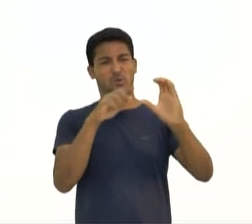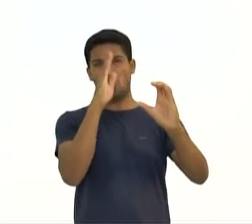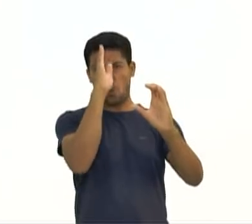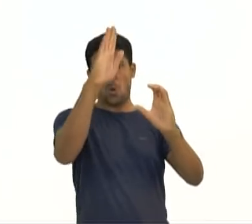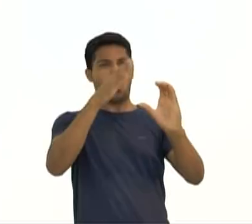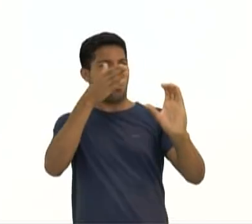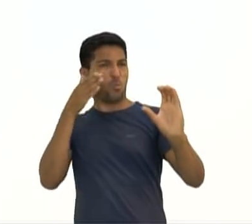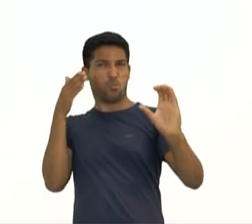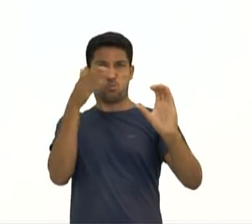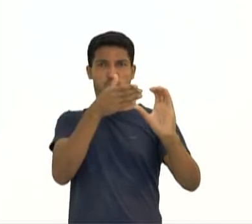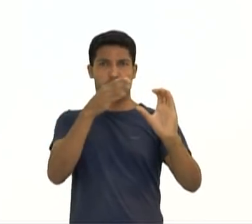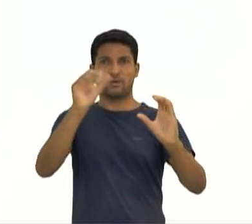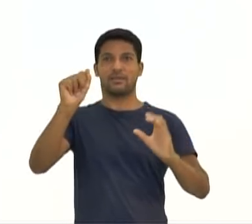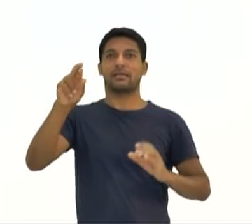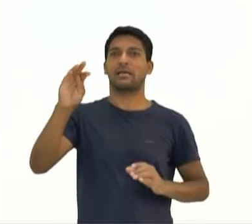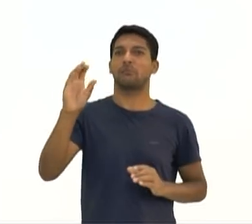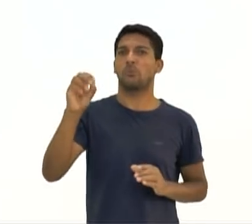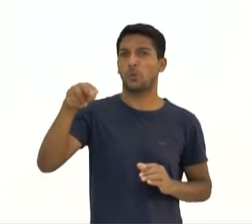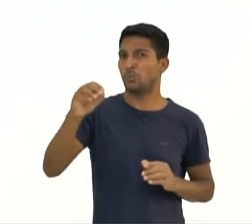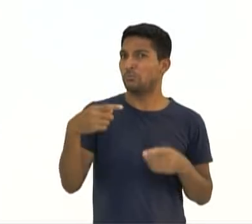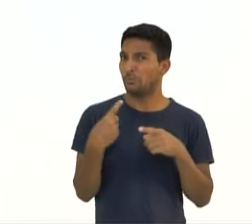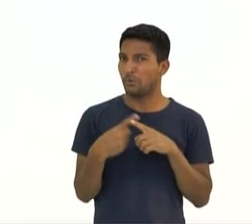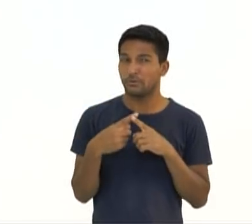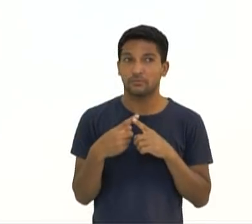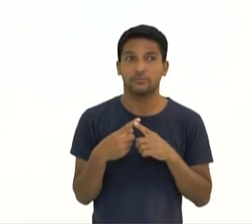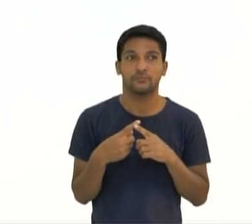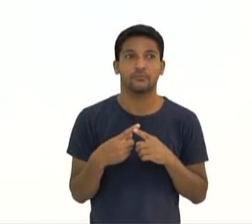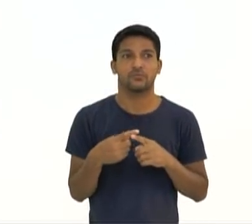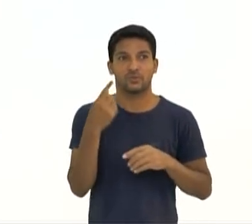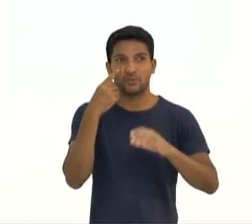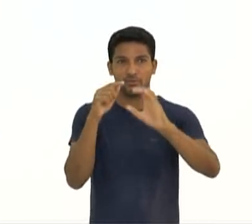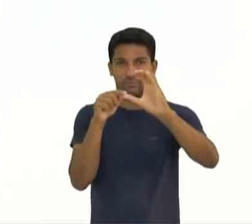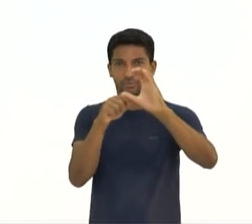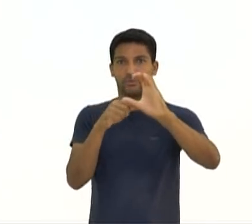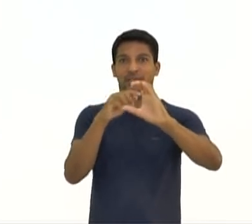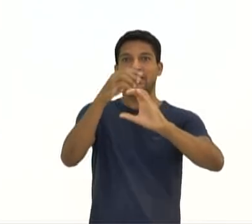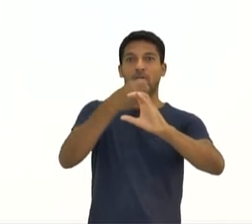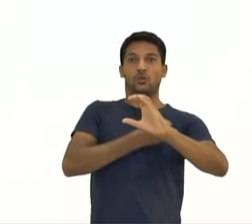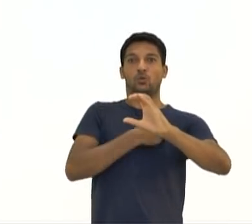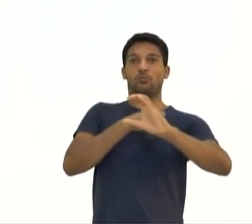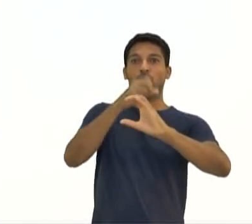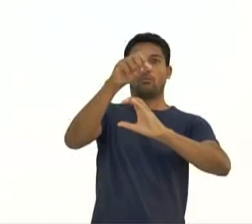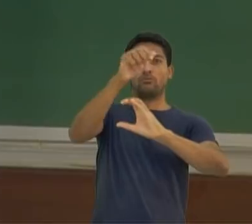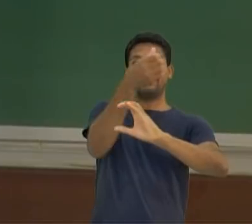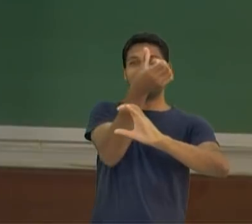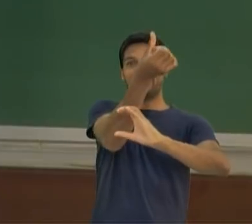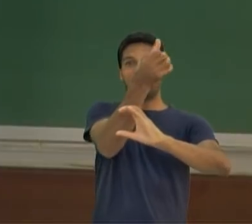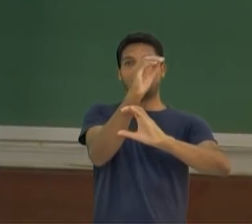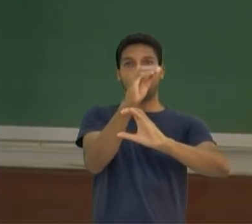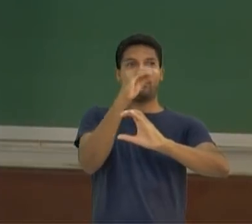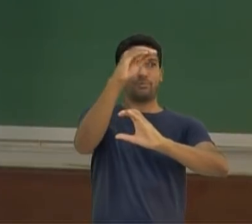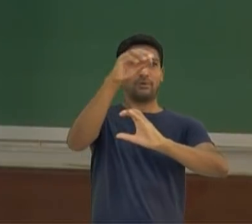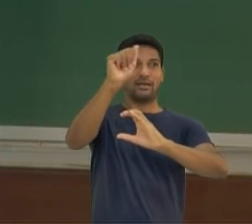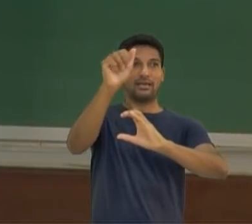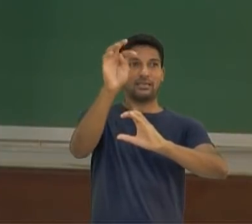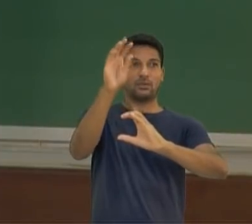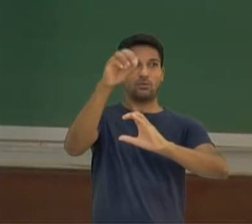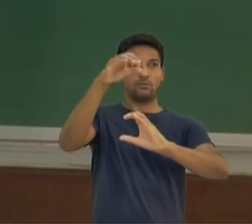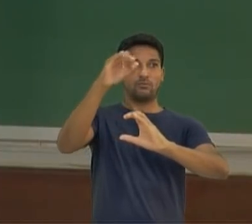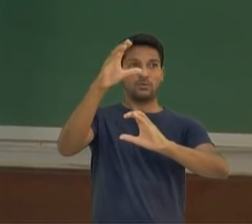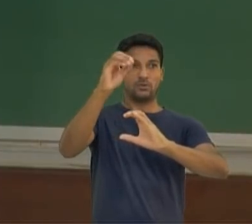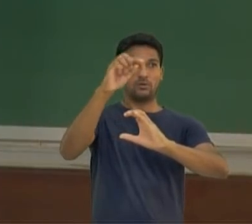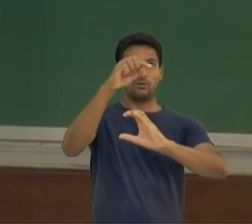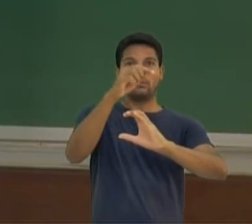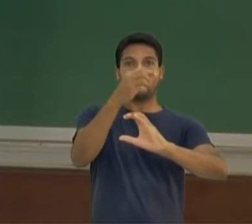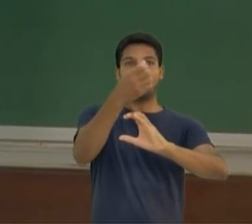né? Esse carboninho aqui, galera, número atômico 6, número de massa 12! Ah,